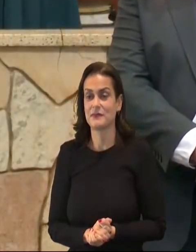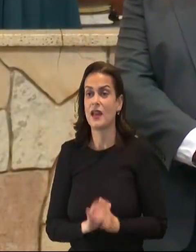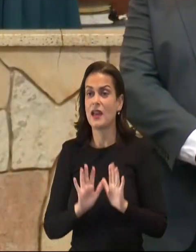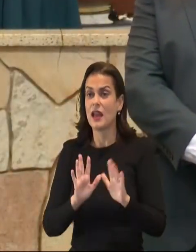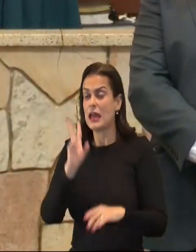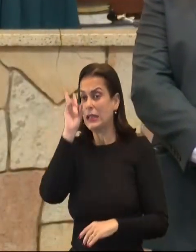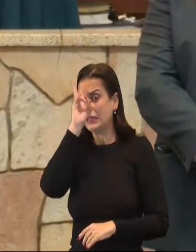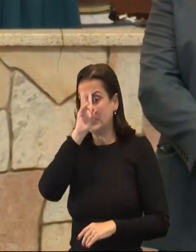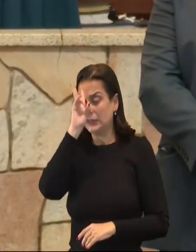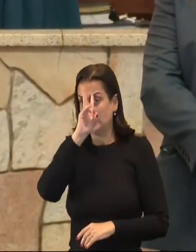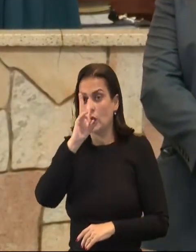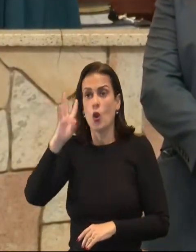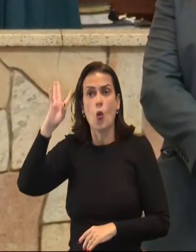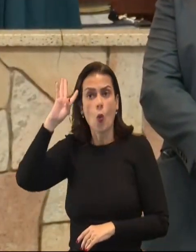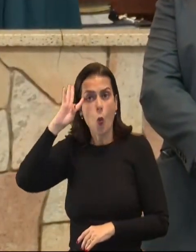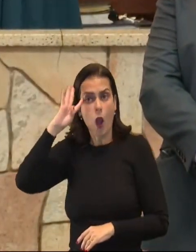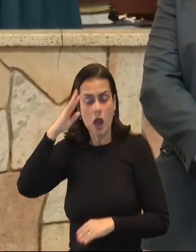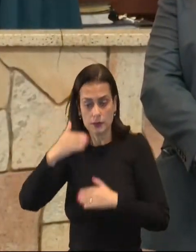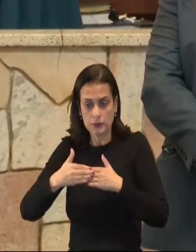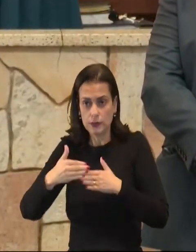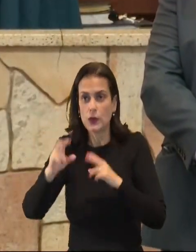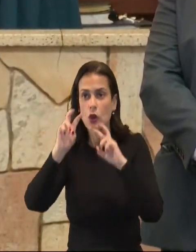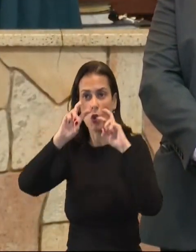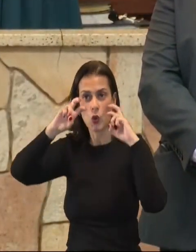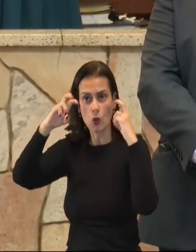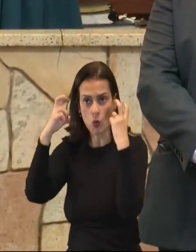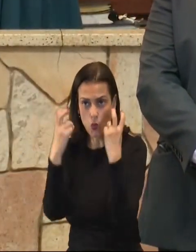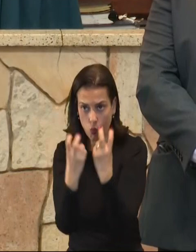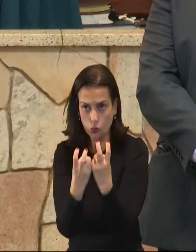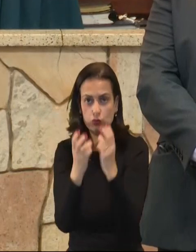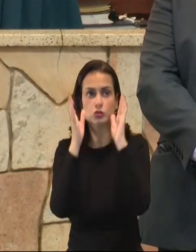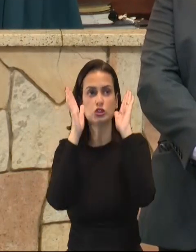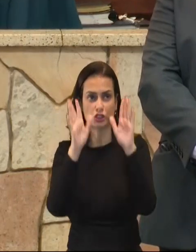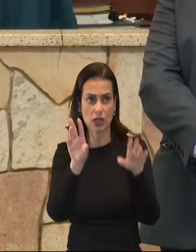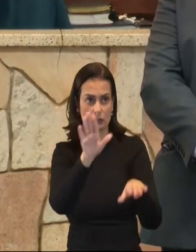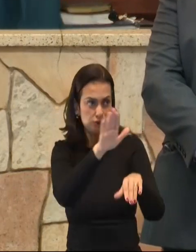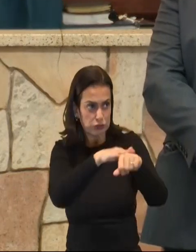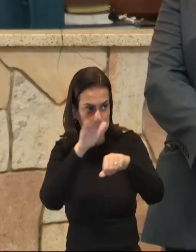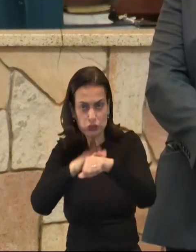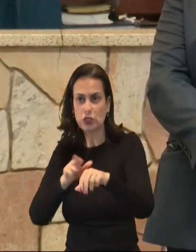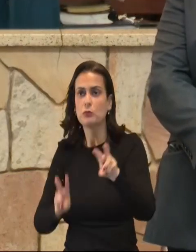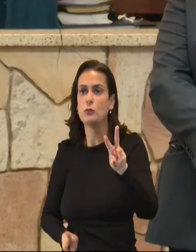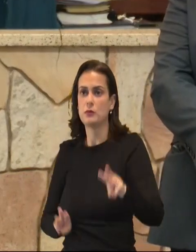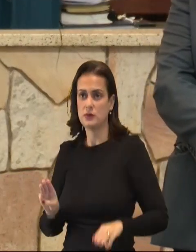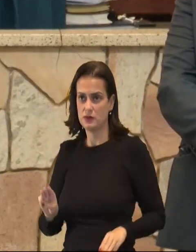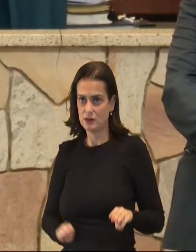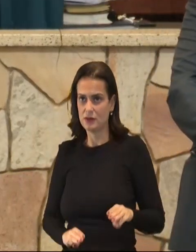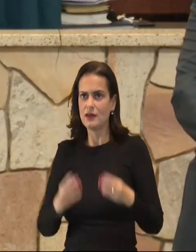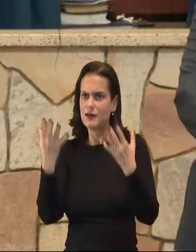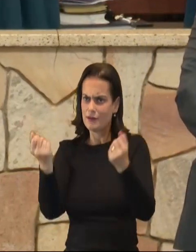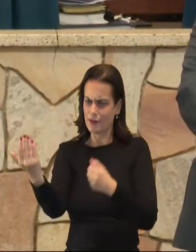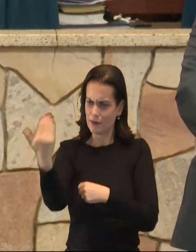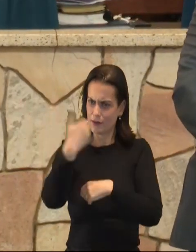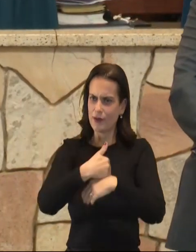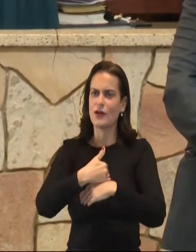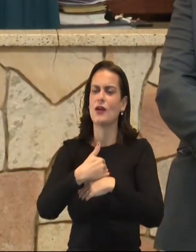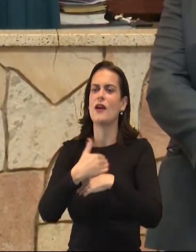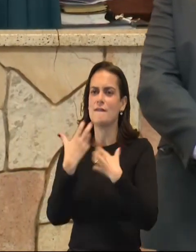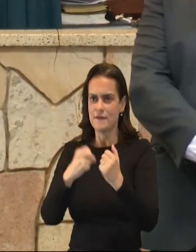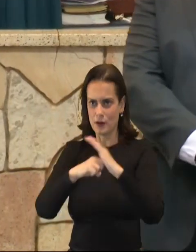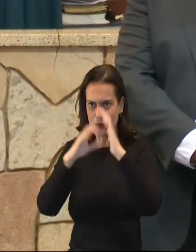Lembrando aos irmãos do culto de quarta-feira, os ministérios já foram aí convidados, né, pastor Nando? Estejamos aqui para adorar o nosso Deus. Vamos